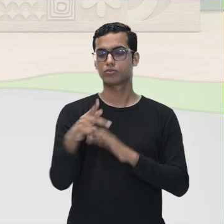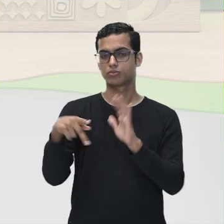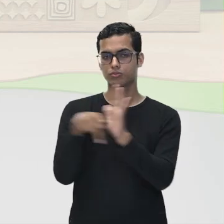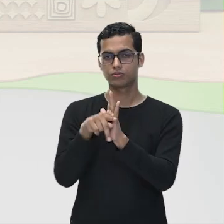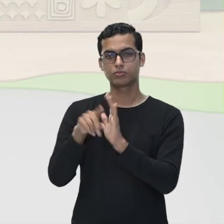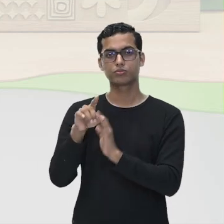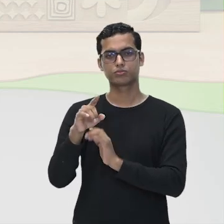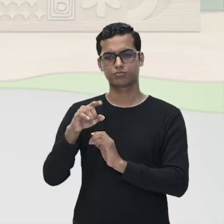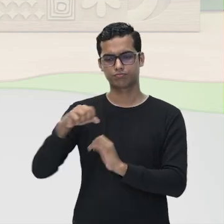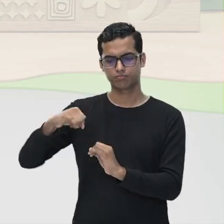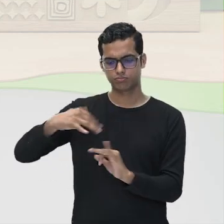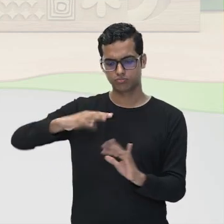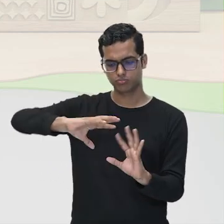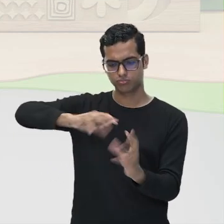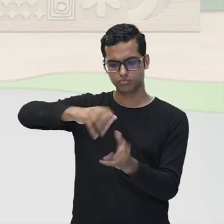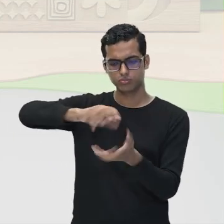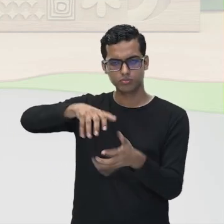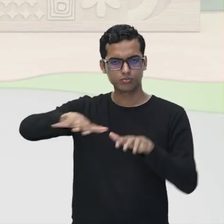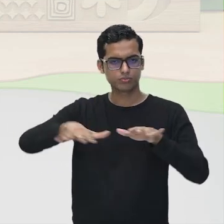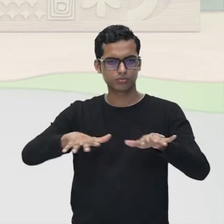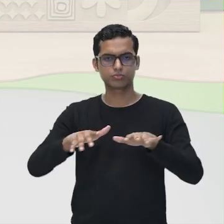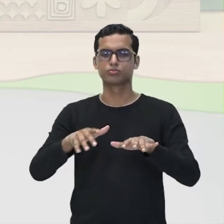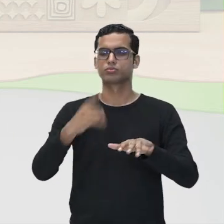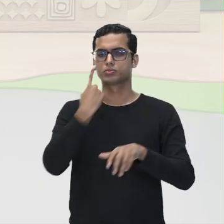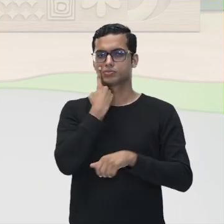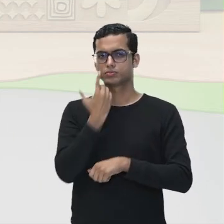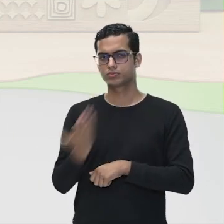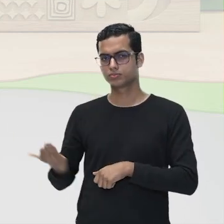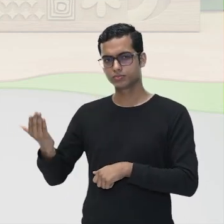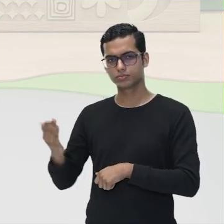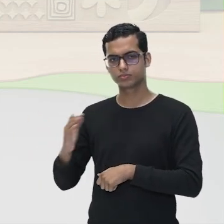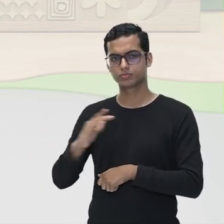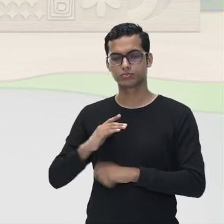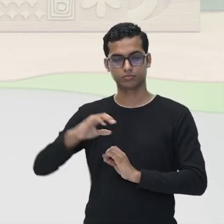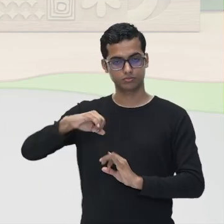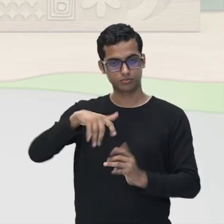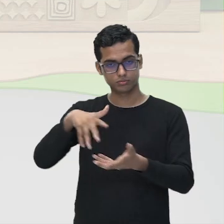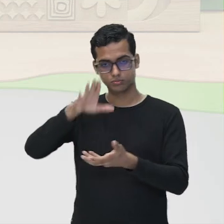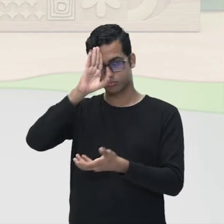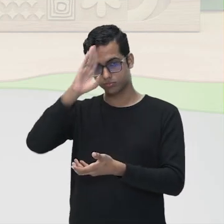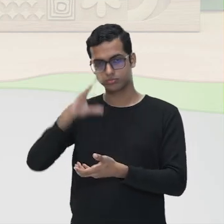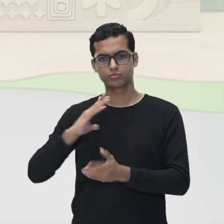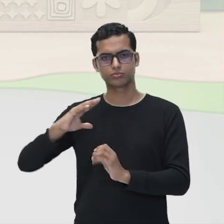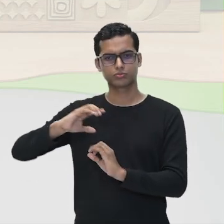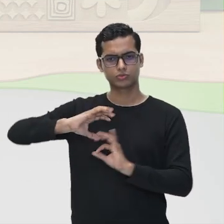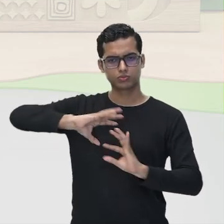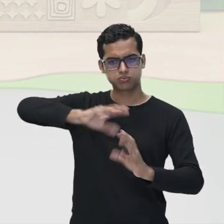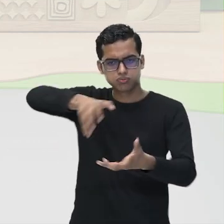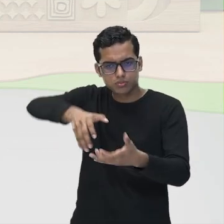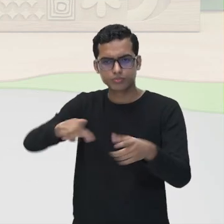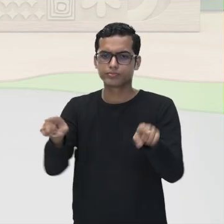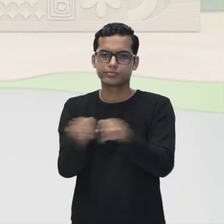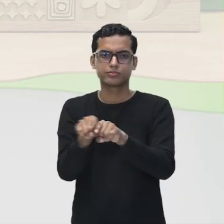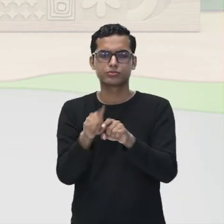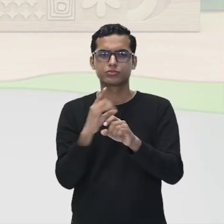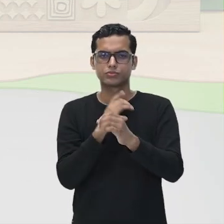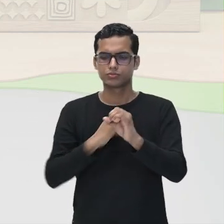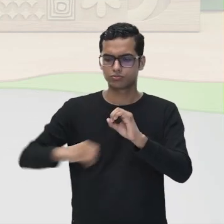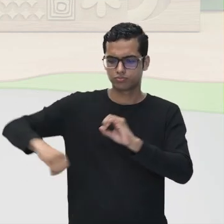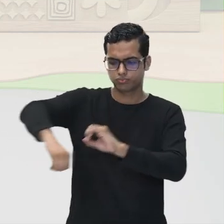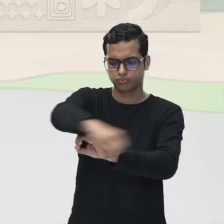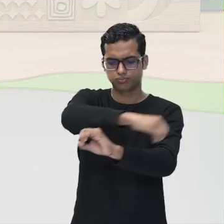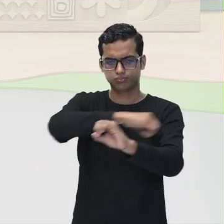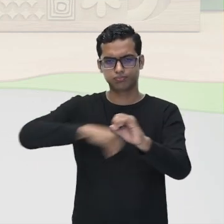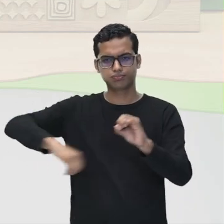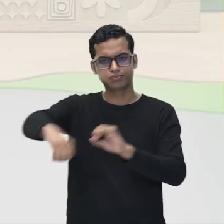principais movimentos realizados pela Terra são rotação e translação. Observem aqui